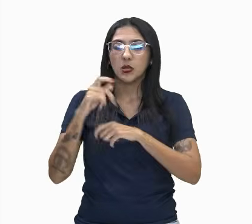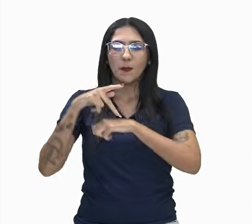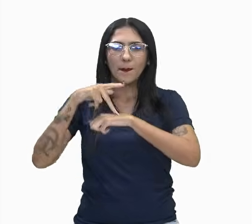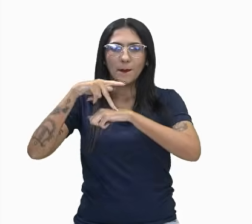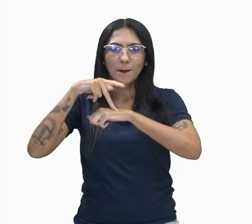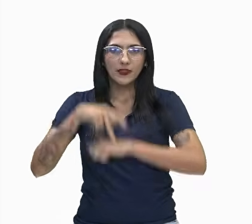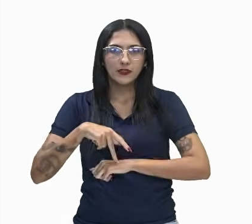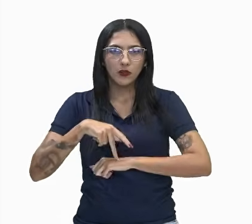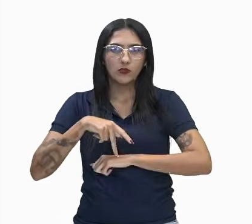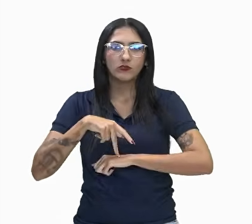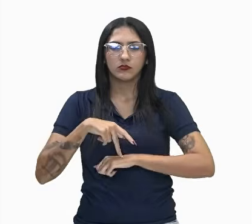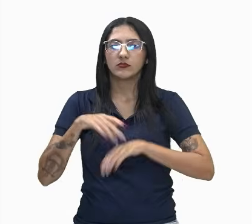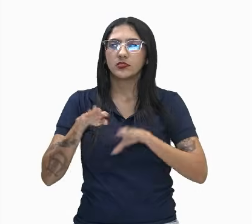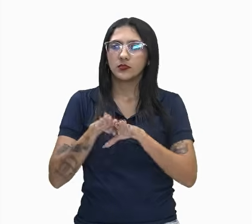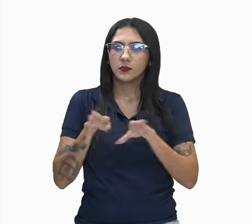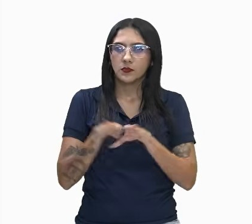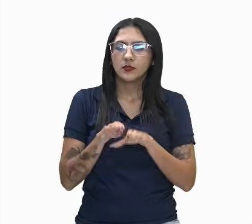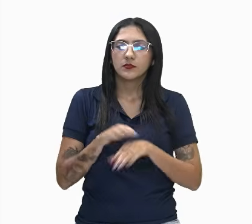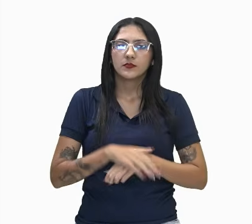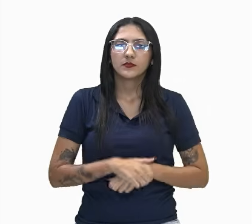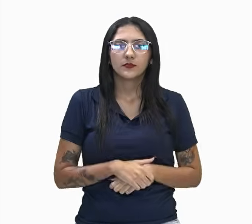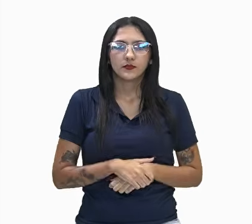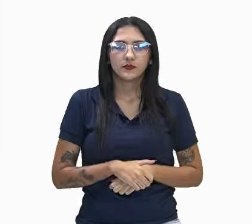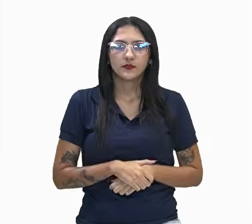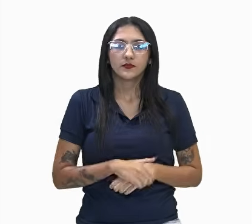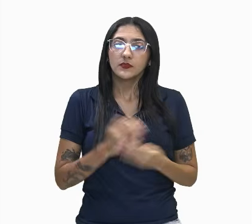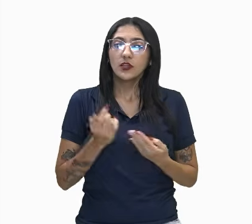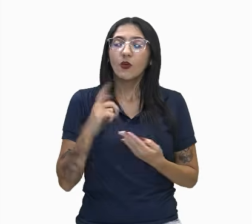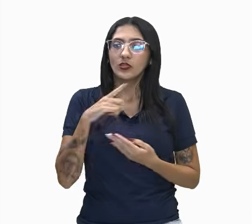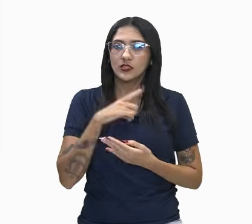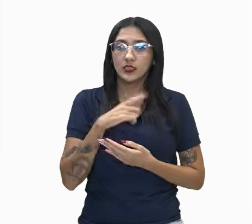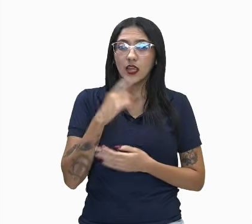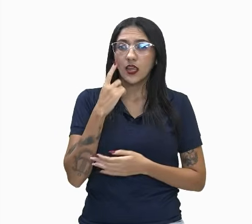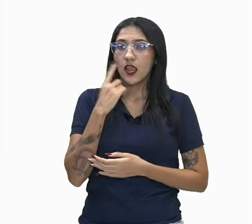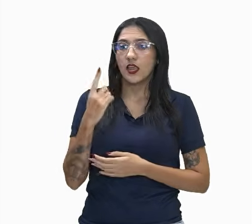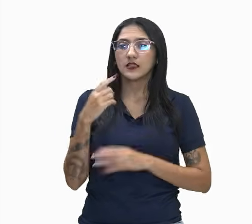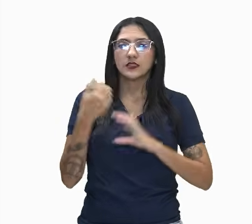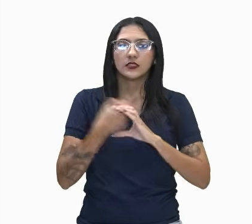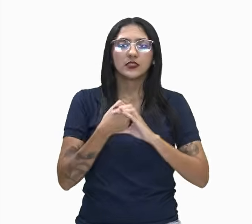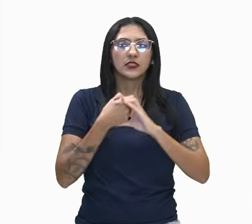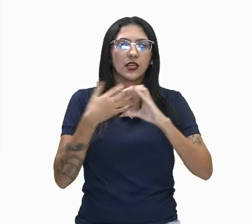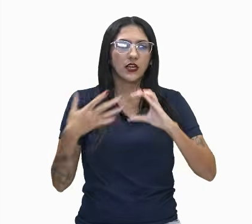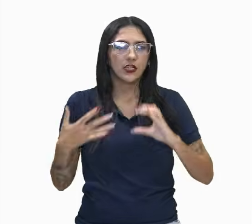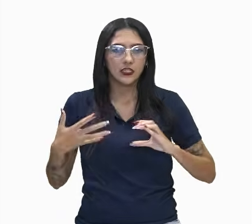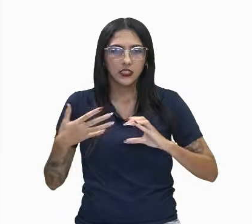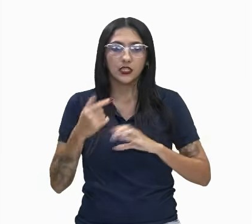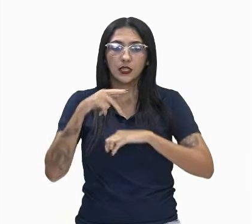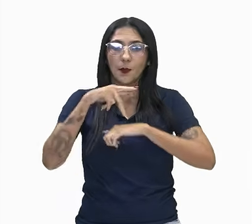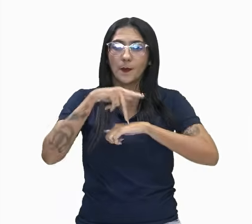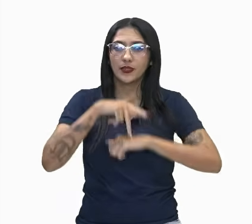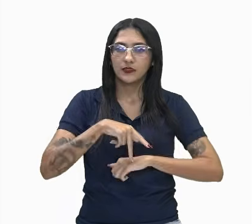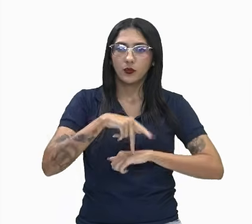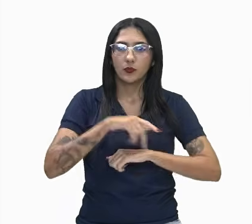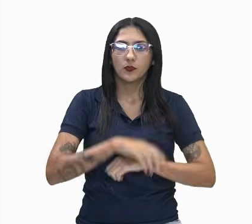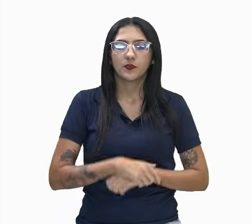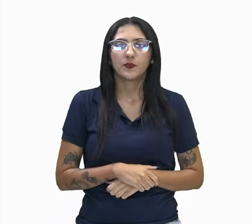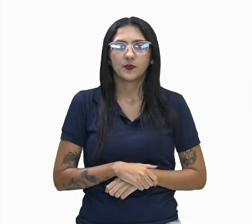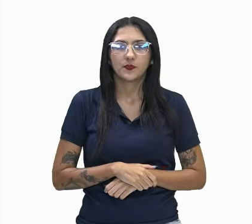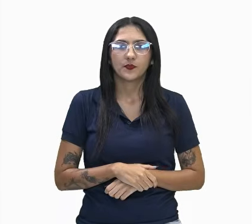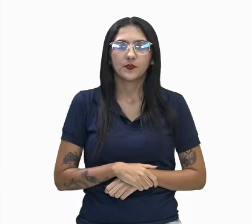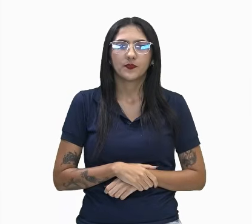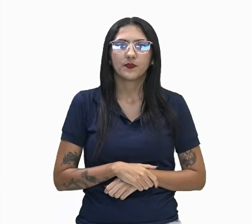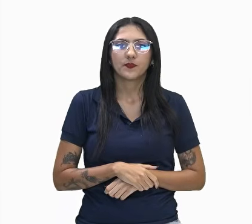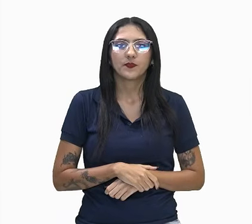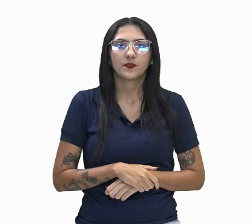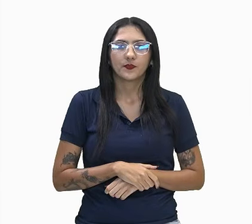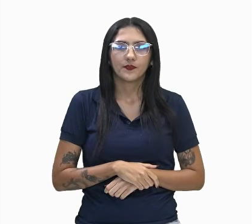na superfície, tá bom? Então, vai ter essas características aí, né, da pressão atmosférica. Mas